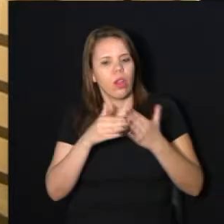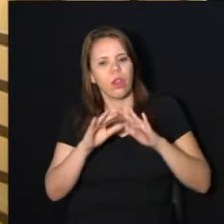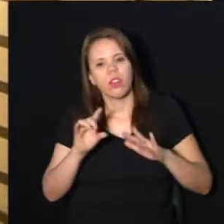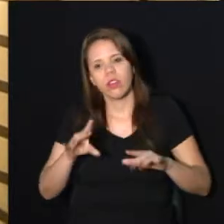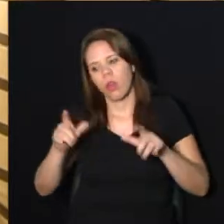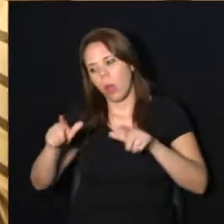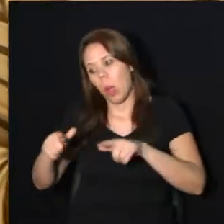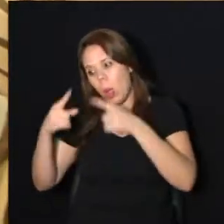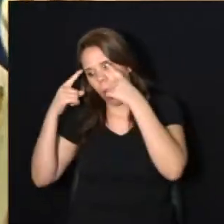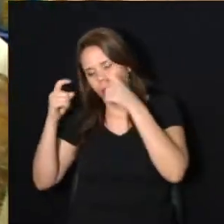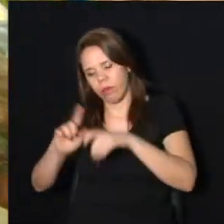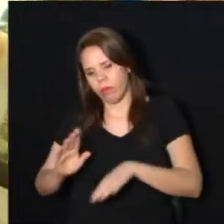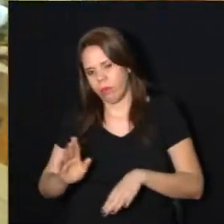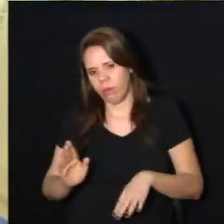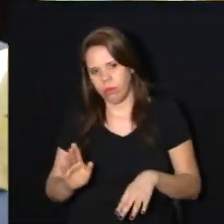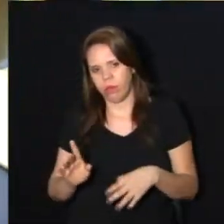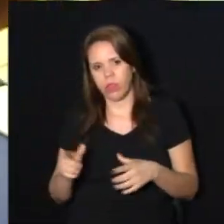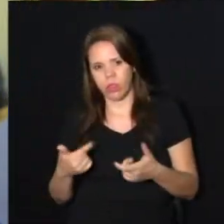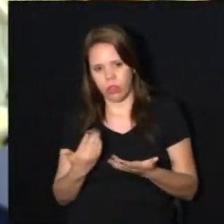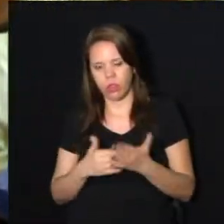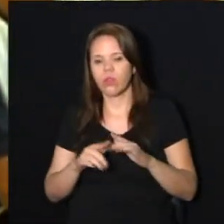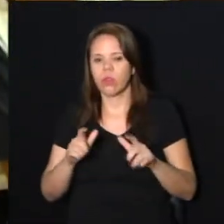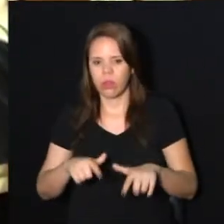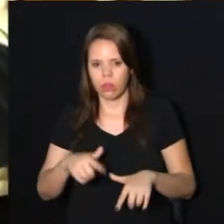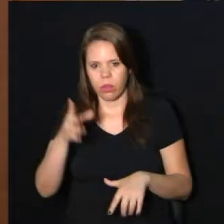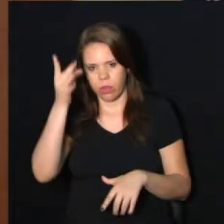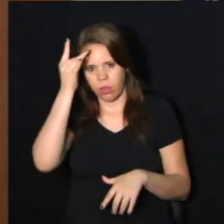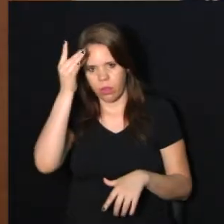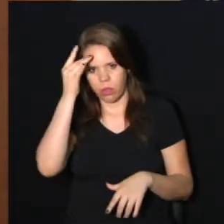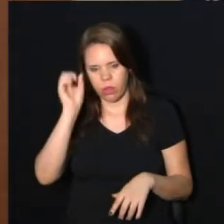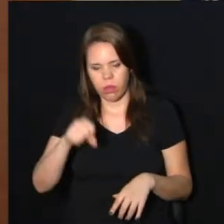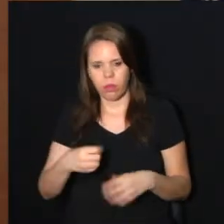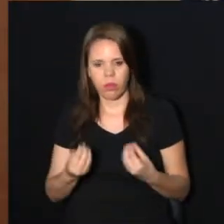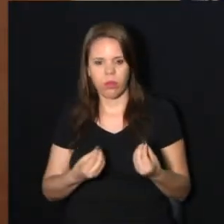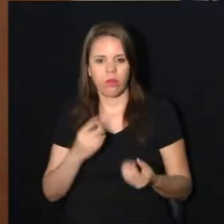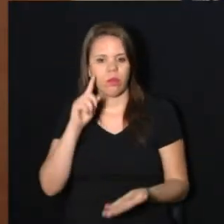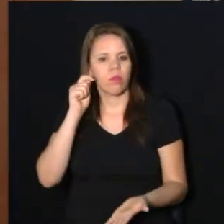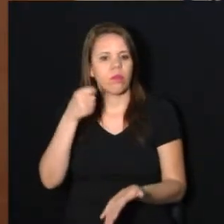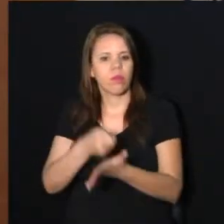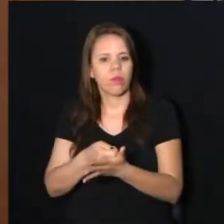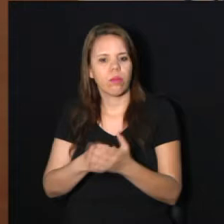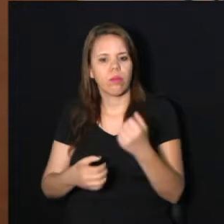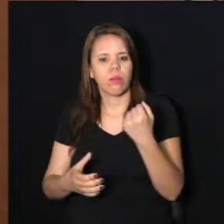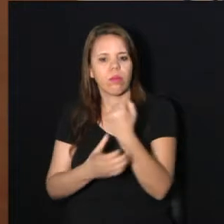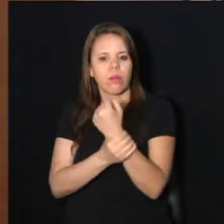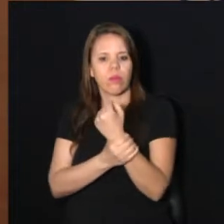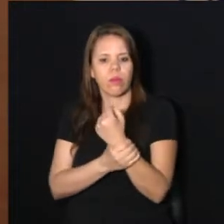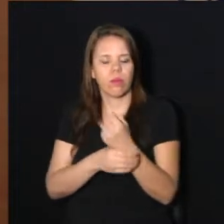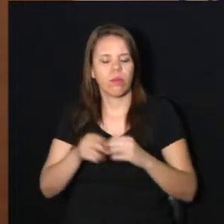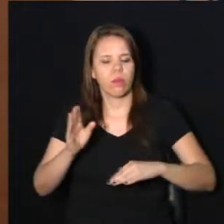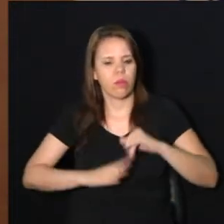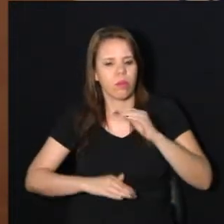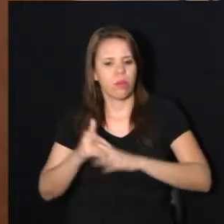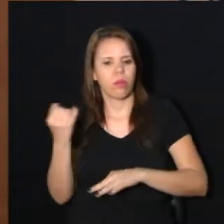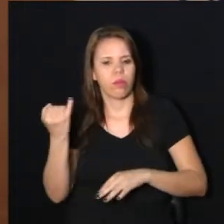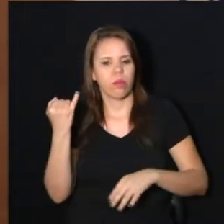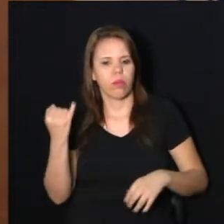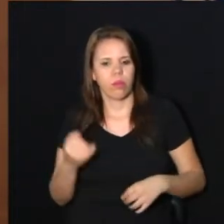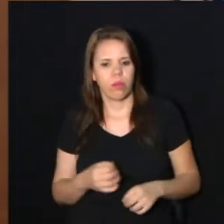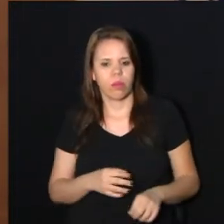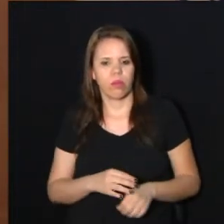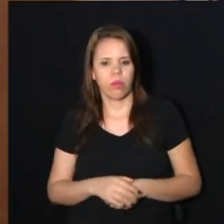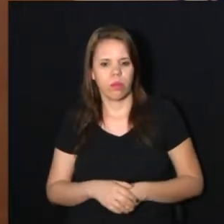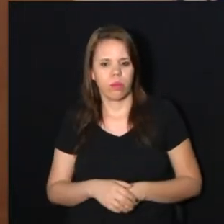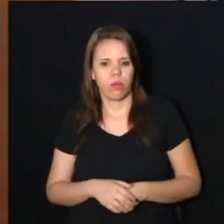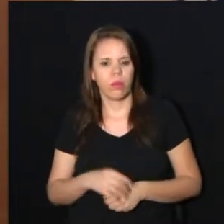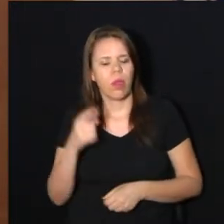para violência, um espaço para aprendizado. Agora, mas como garantir essa segurança desse profissional tão importante? Eu